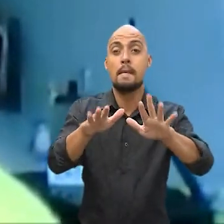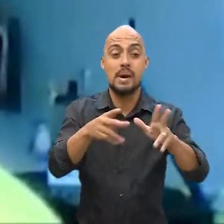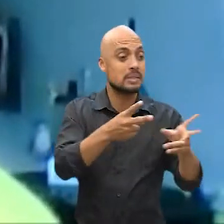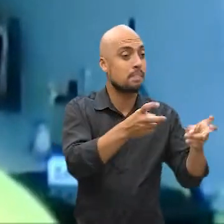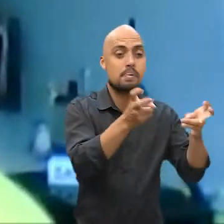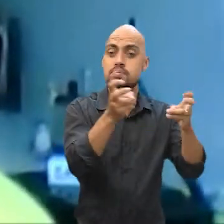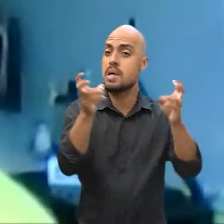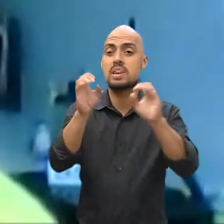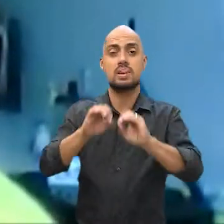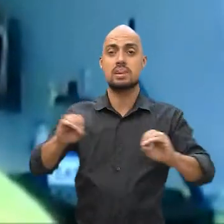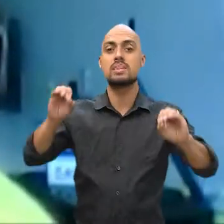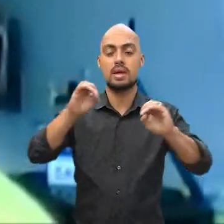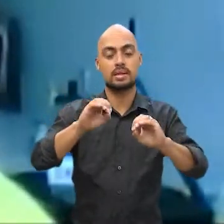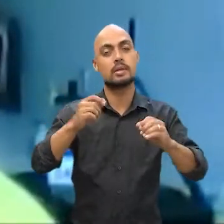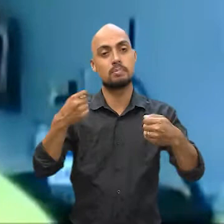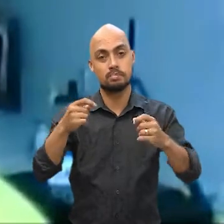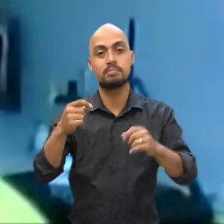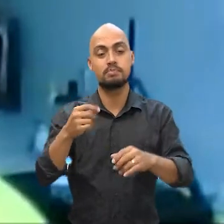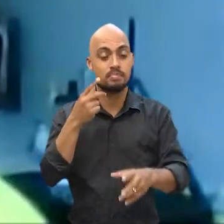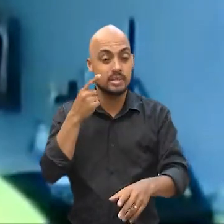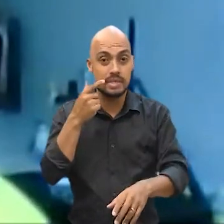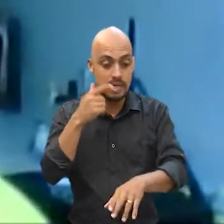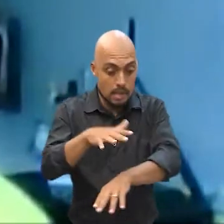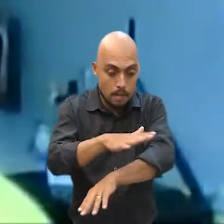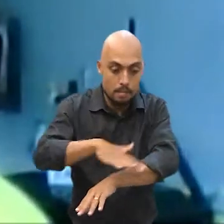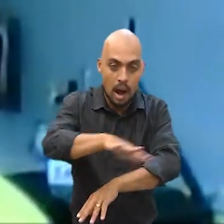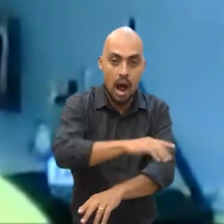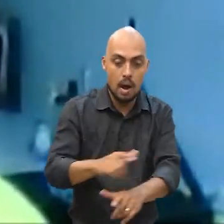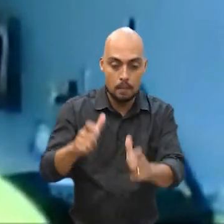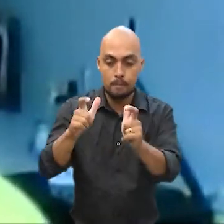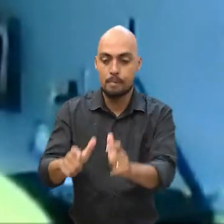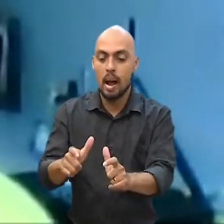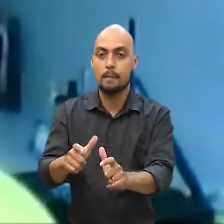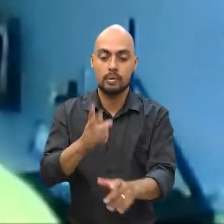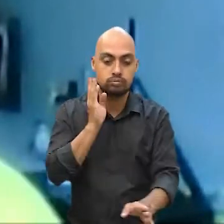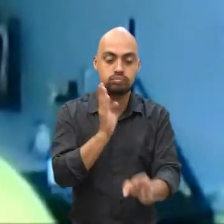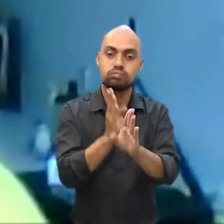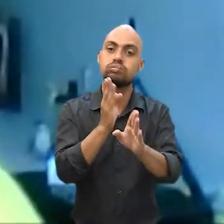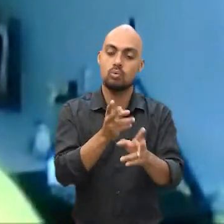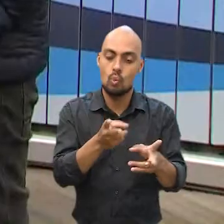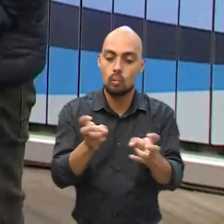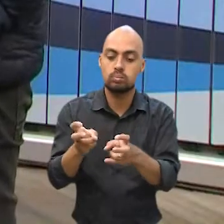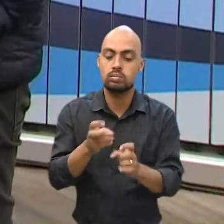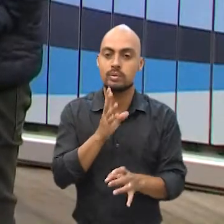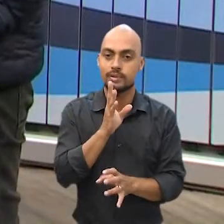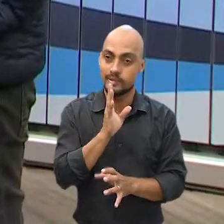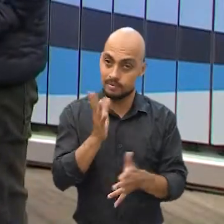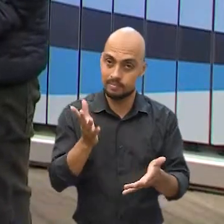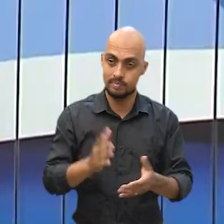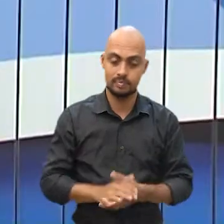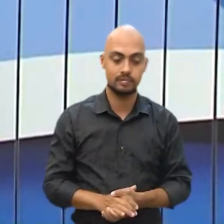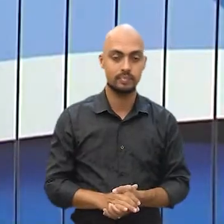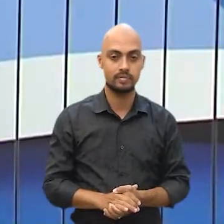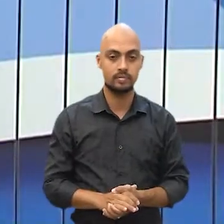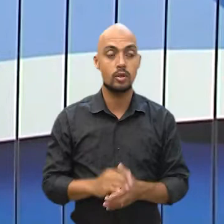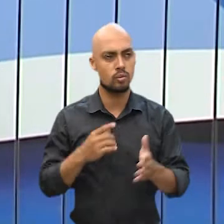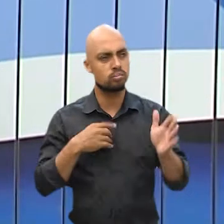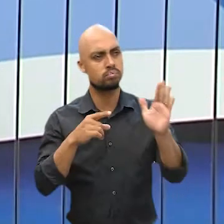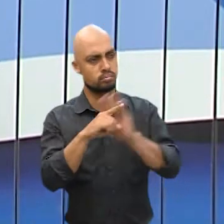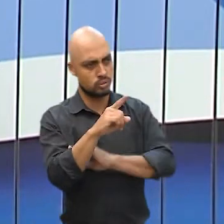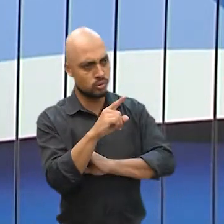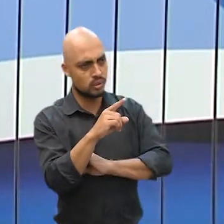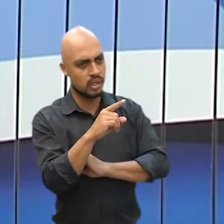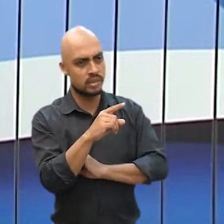descobrimento do próprio bairro, da própria cidade e da própria casa, por que não? Deixa eu te fazer uma pergunta importante. Os atrasos